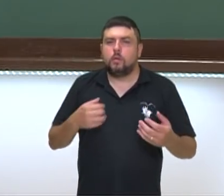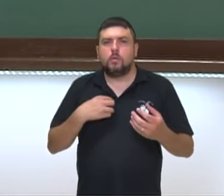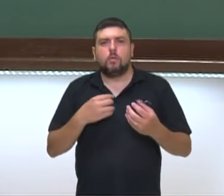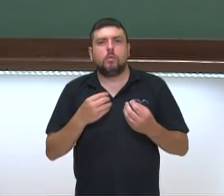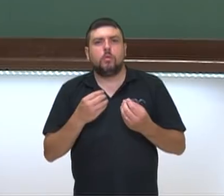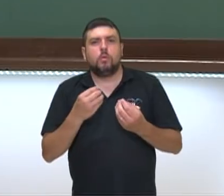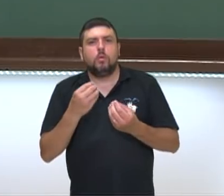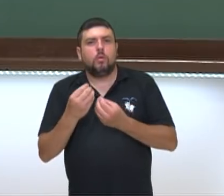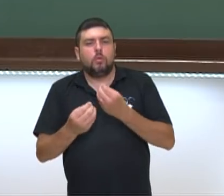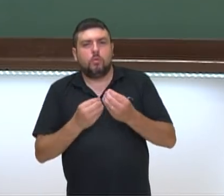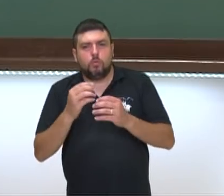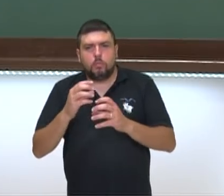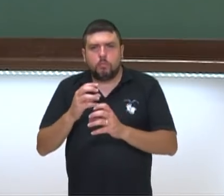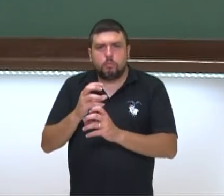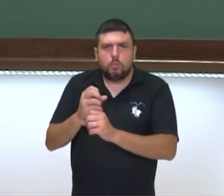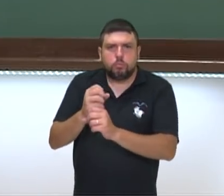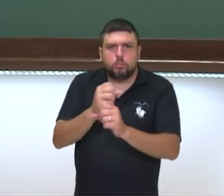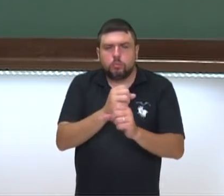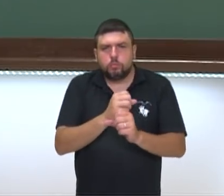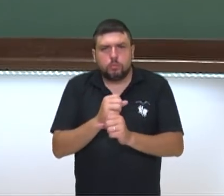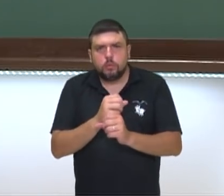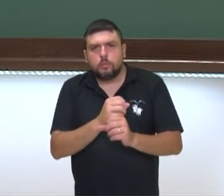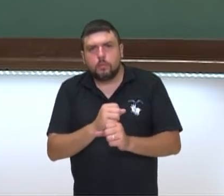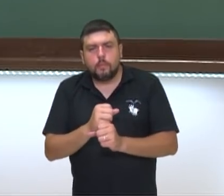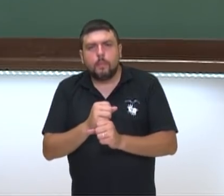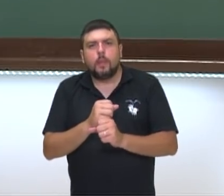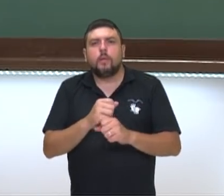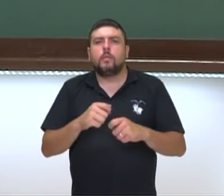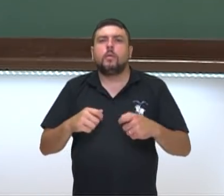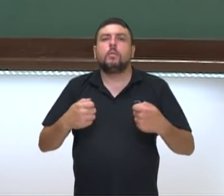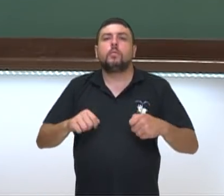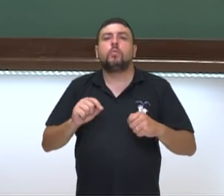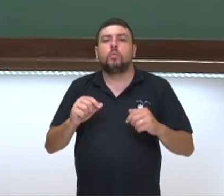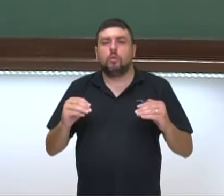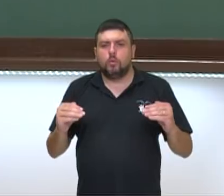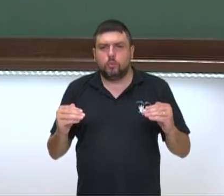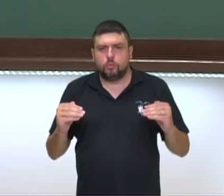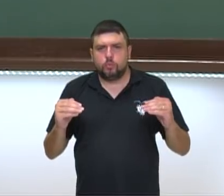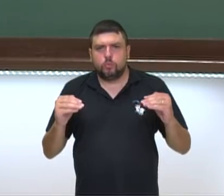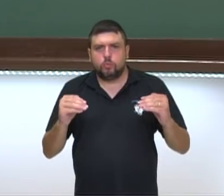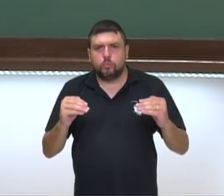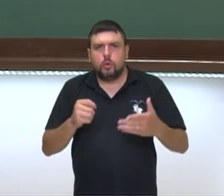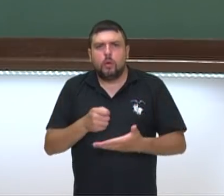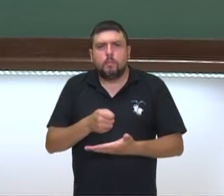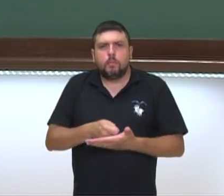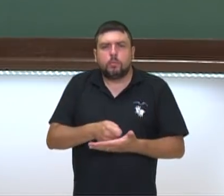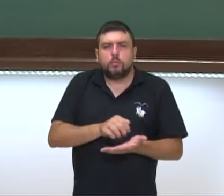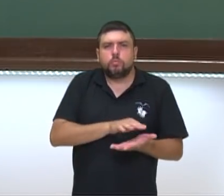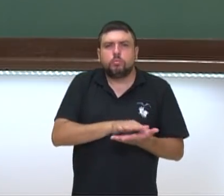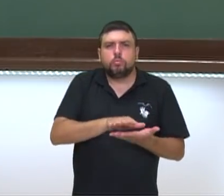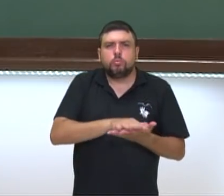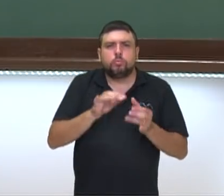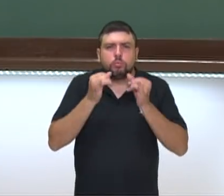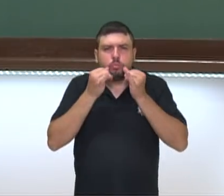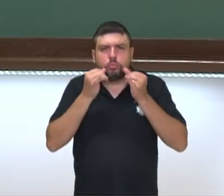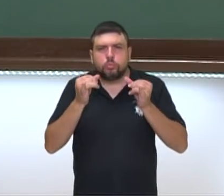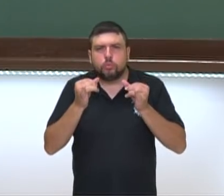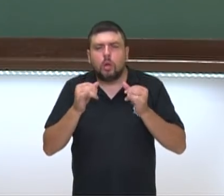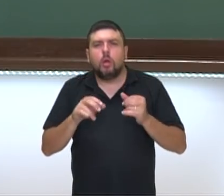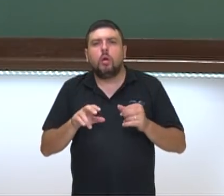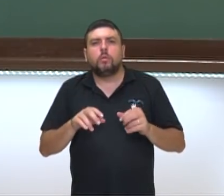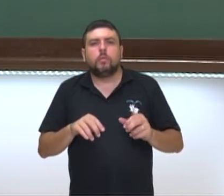da conta, isto vai acontecer exatamente quando o consumidor consumir 25